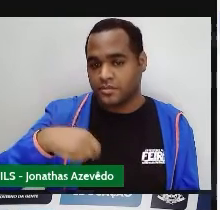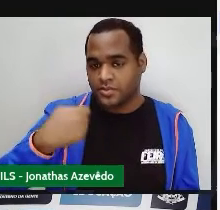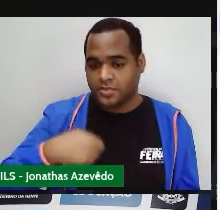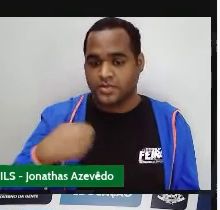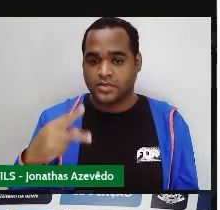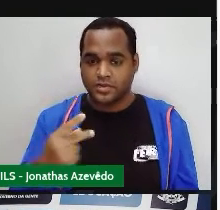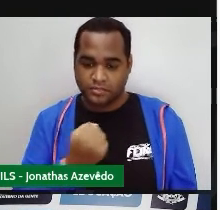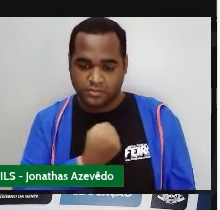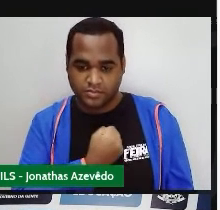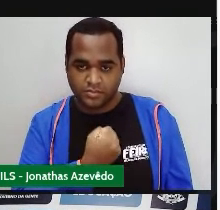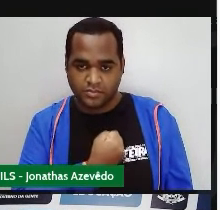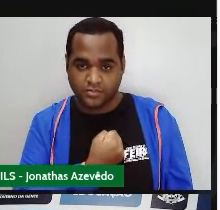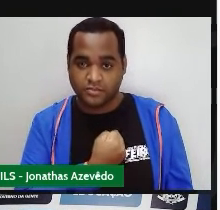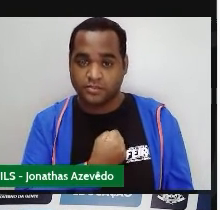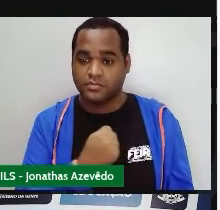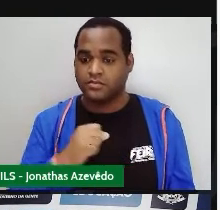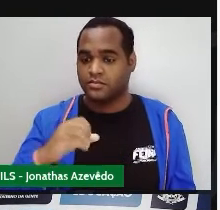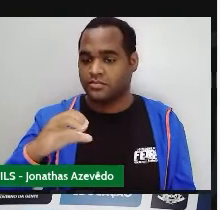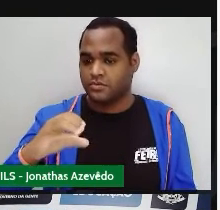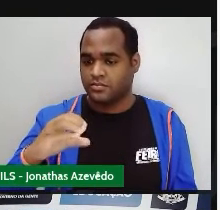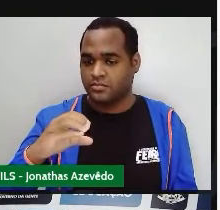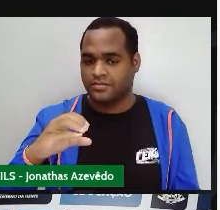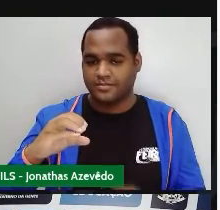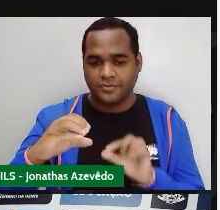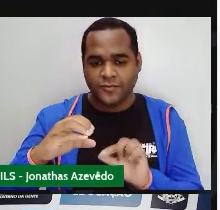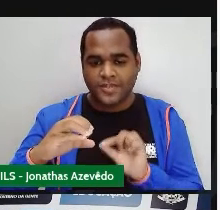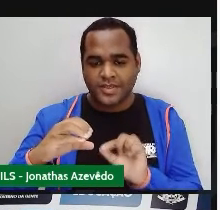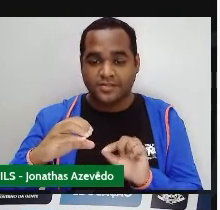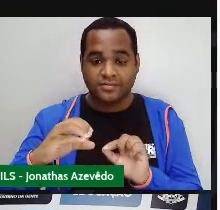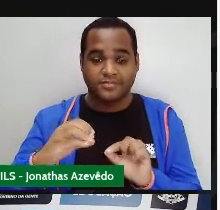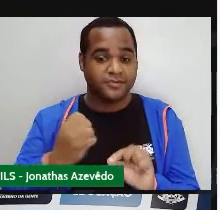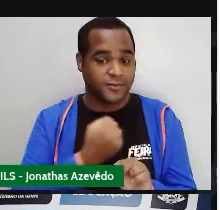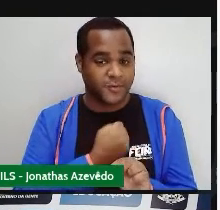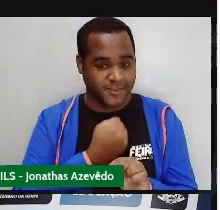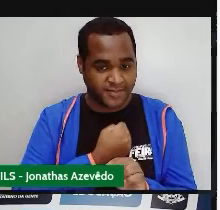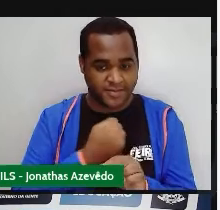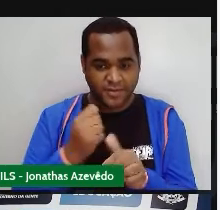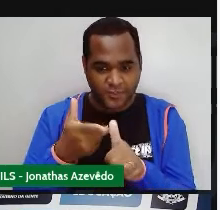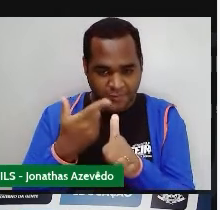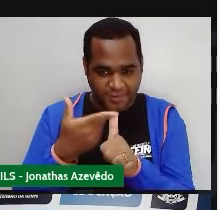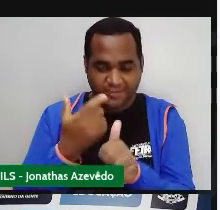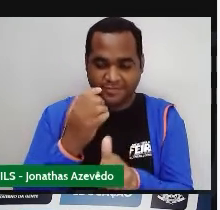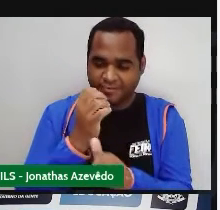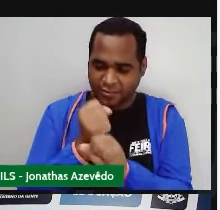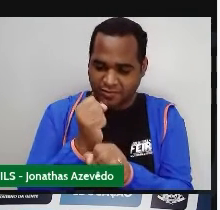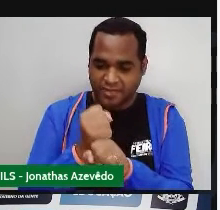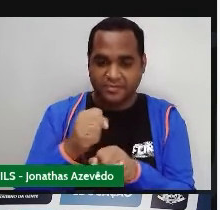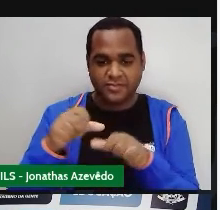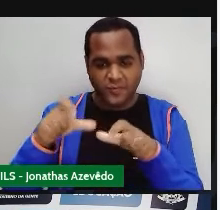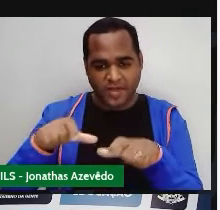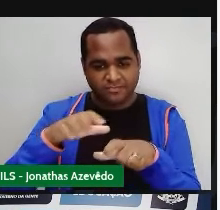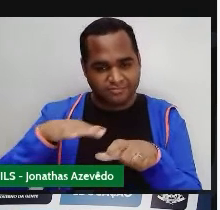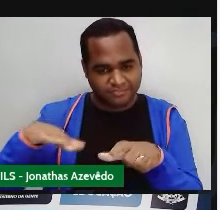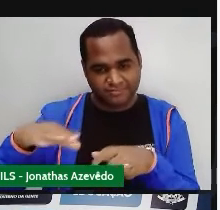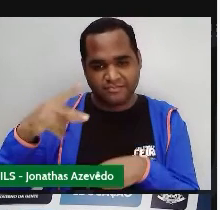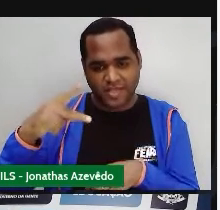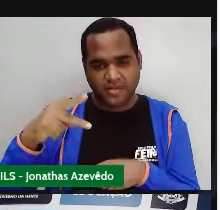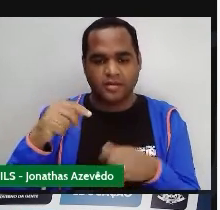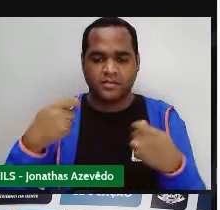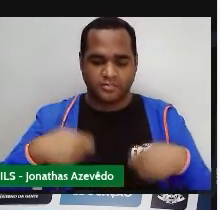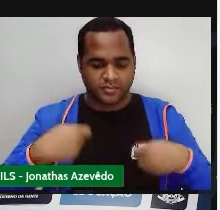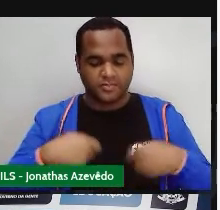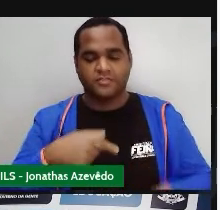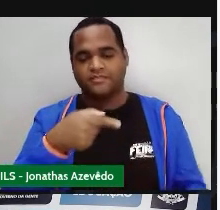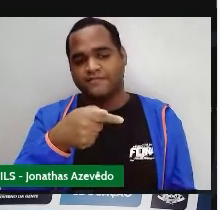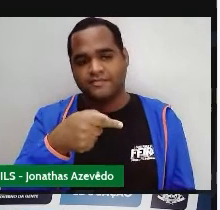ser um número se você precisa ser um número que quando somar com o número lugar do PT tem que dar 7